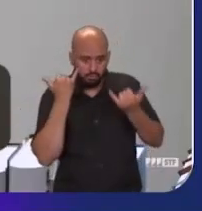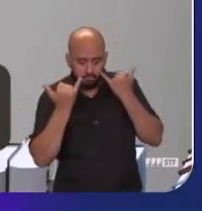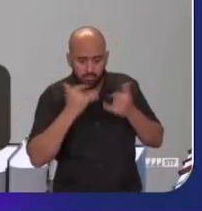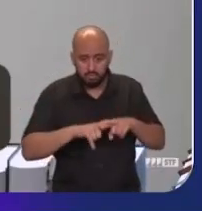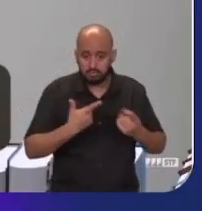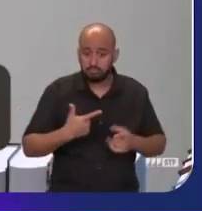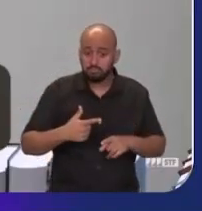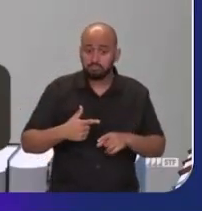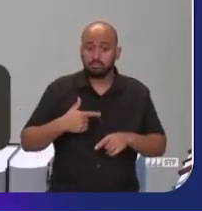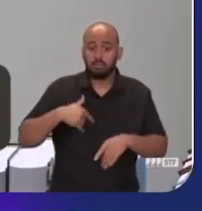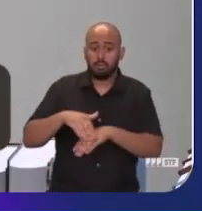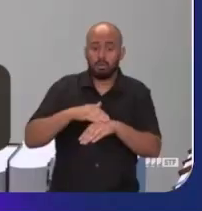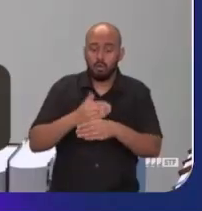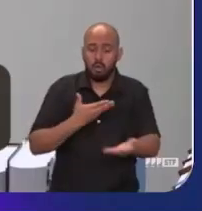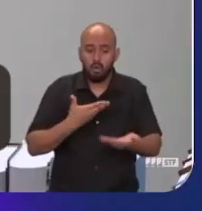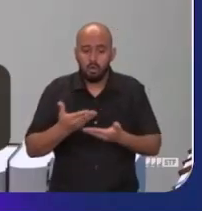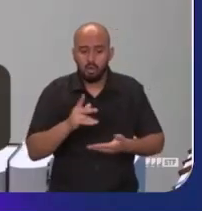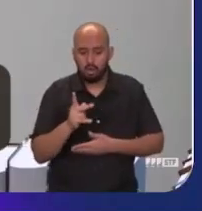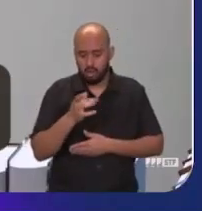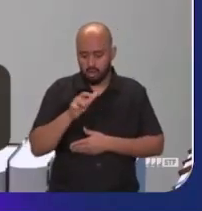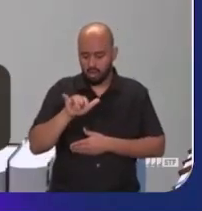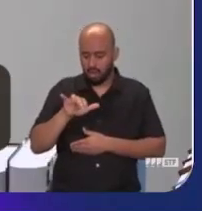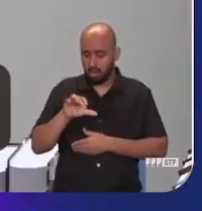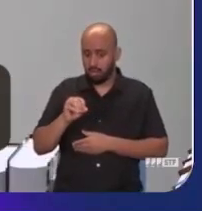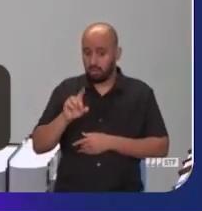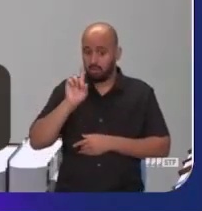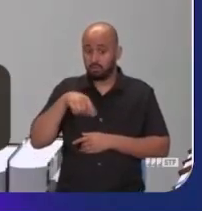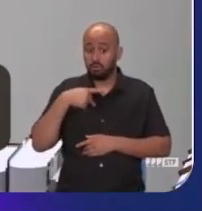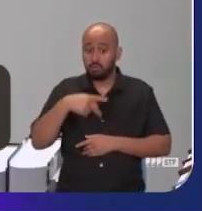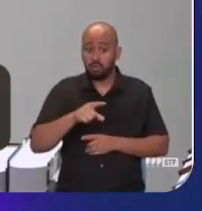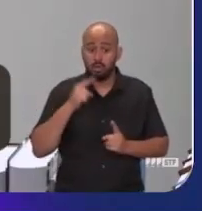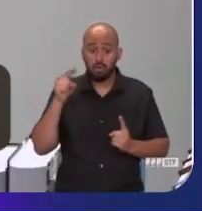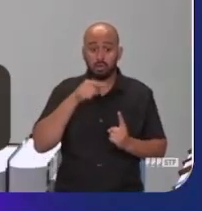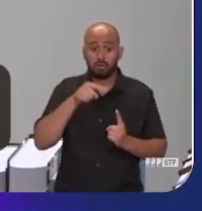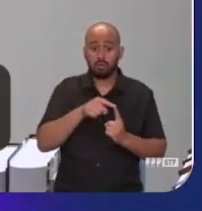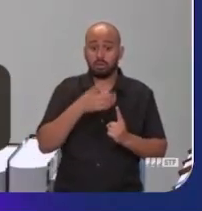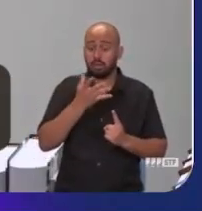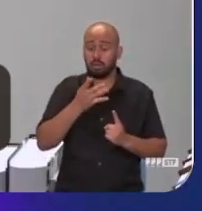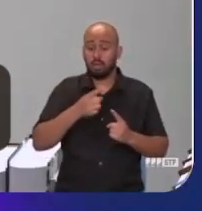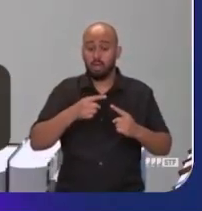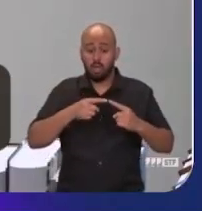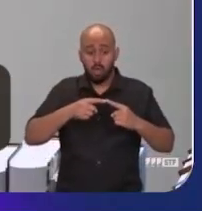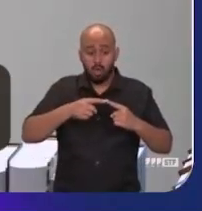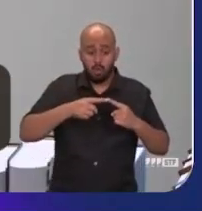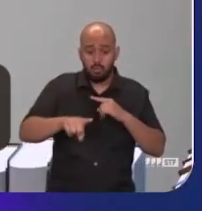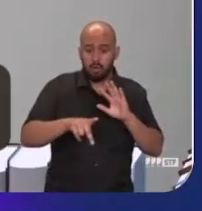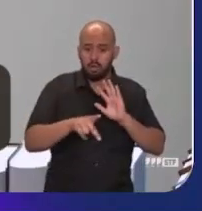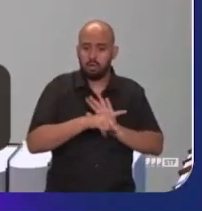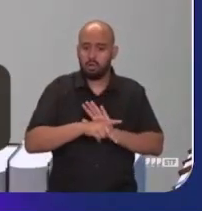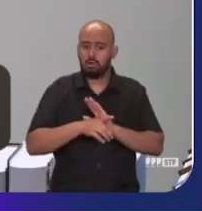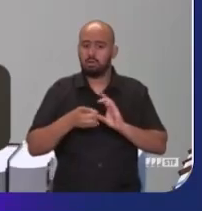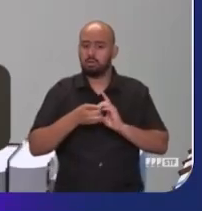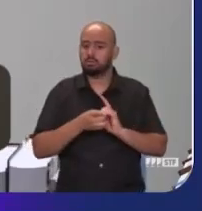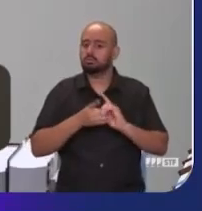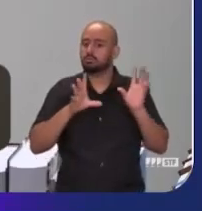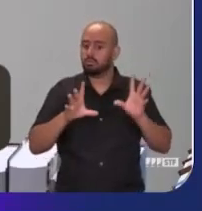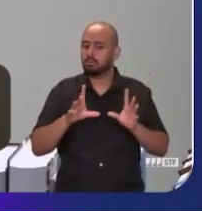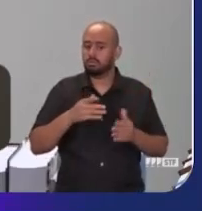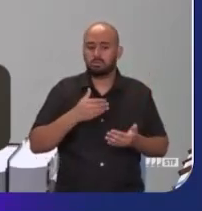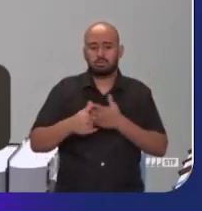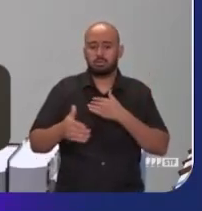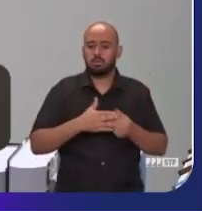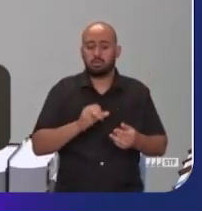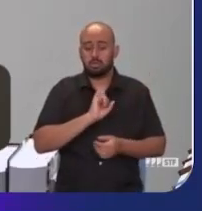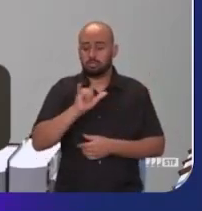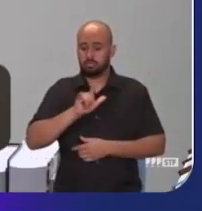conversas, Hélio Ferreira Lima evidenciou que o seu objetivo era o da ruptura da ordem democrática, independentemente da existência